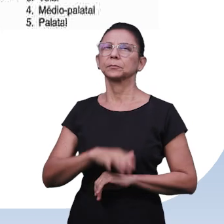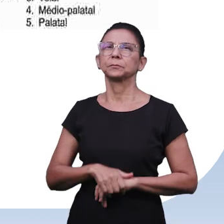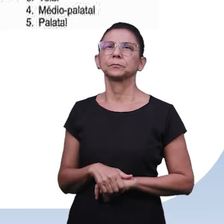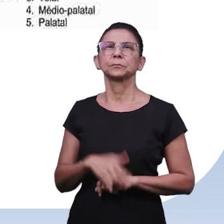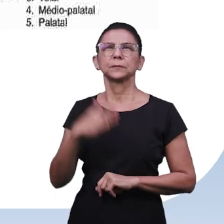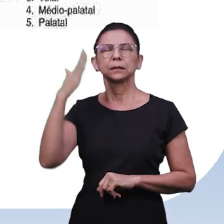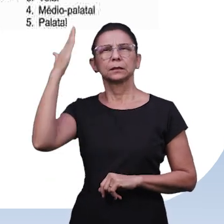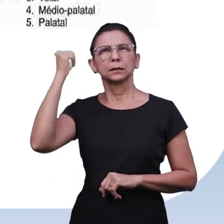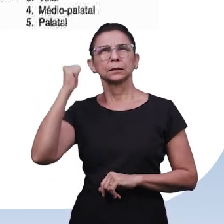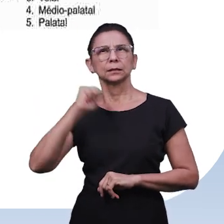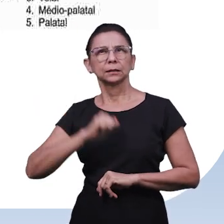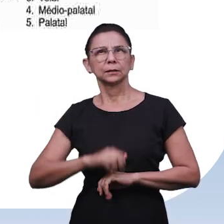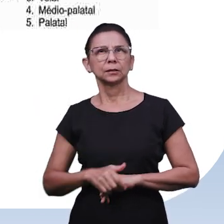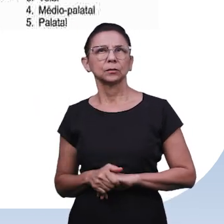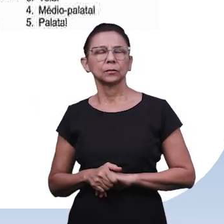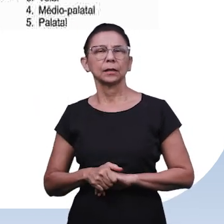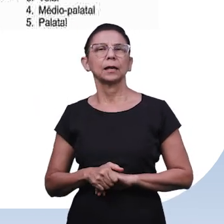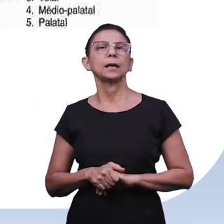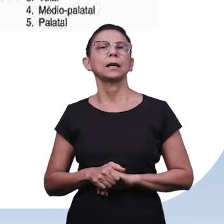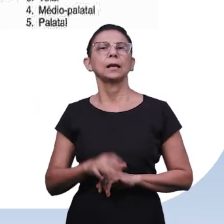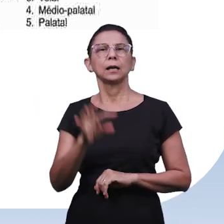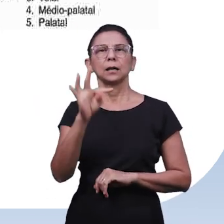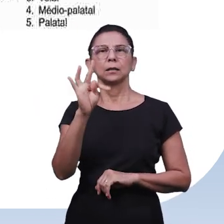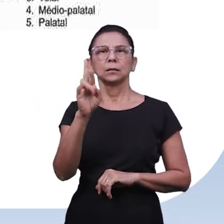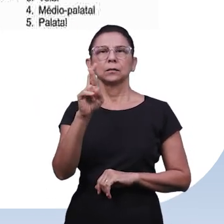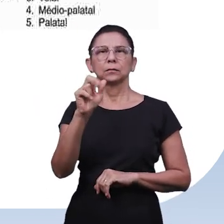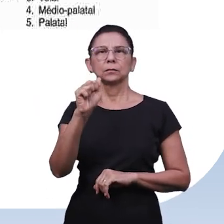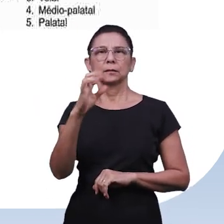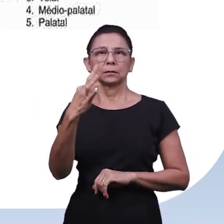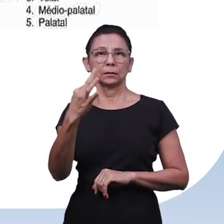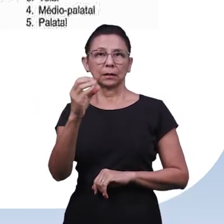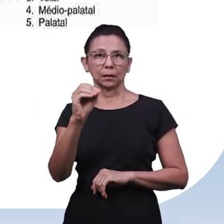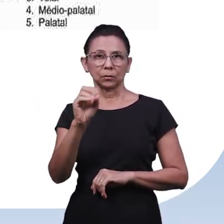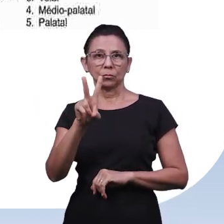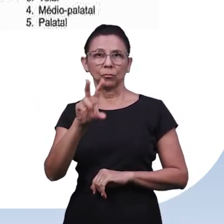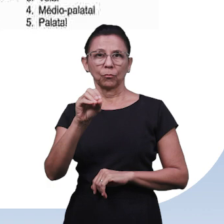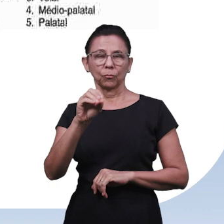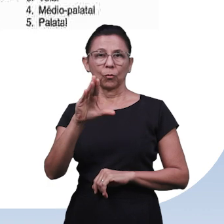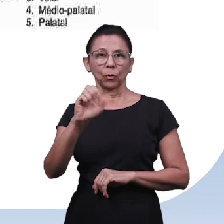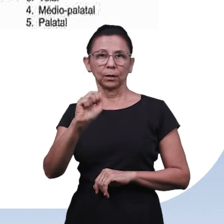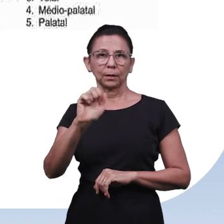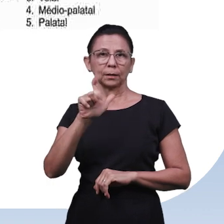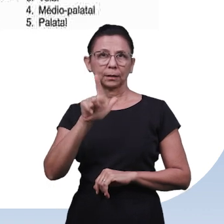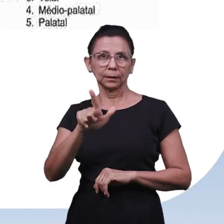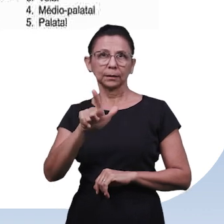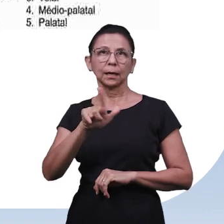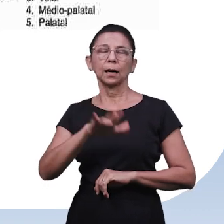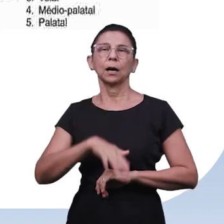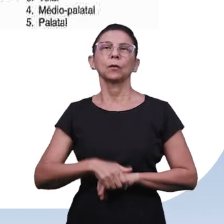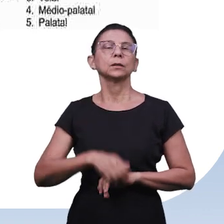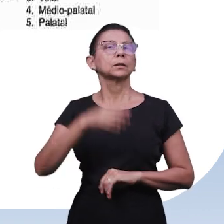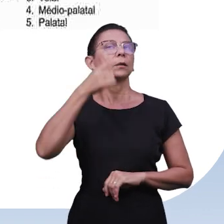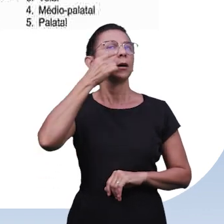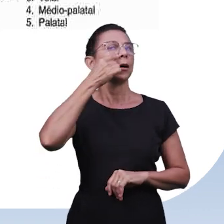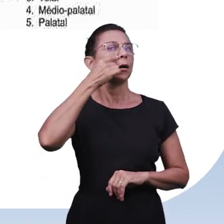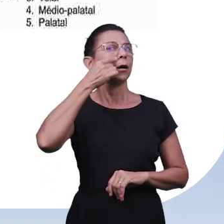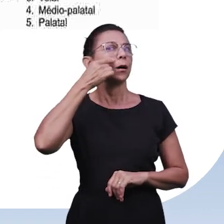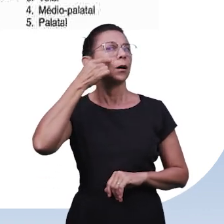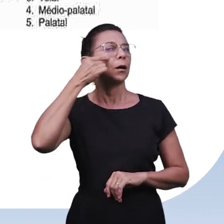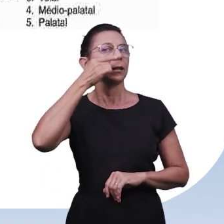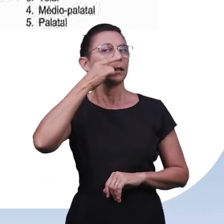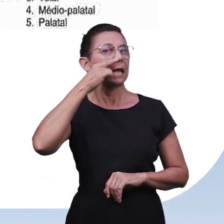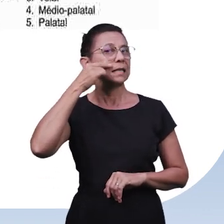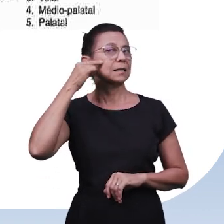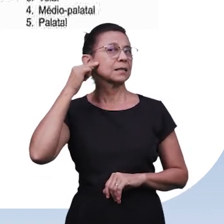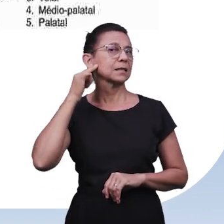sabemos que é o trato vocal. Temos as regiões de ressonância, temos as cavidades,